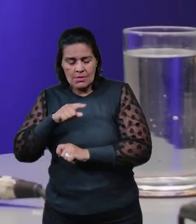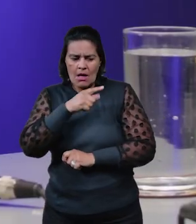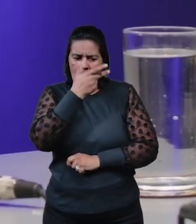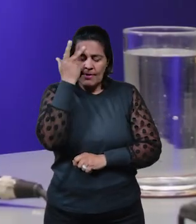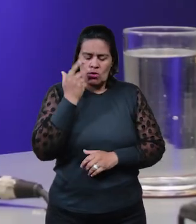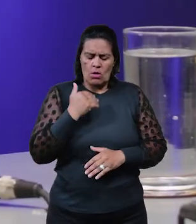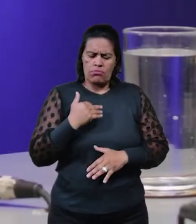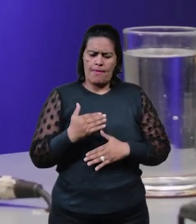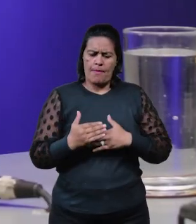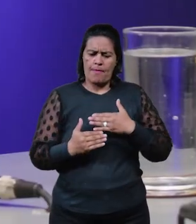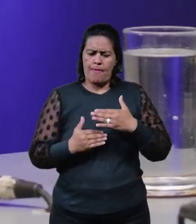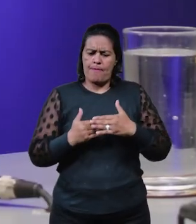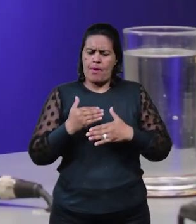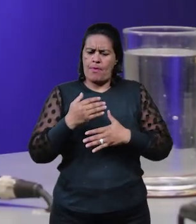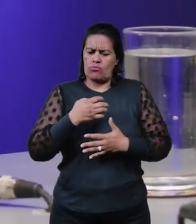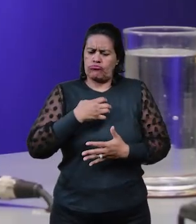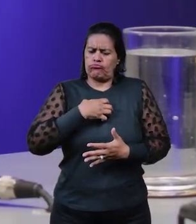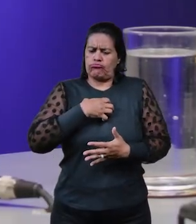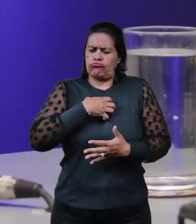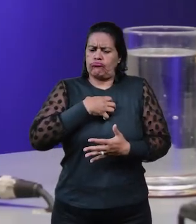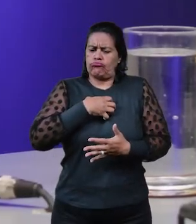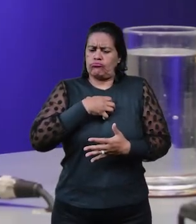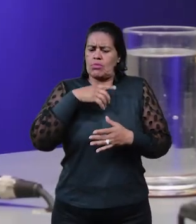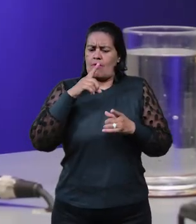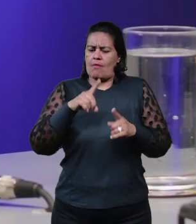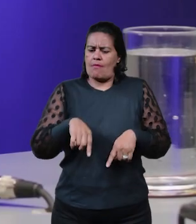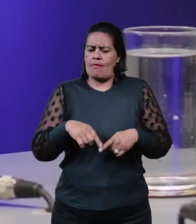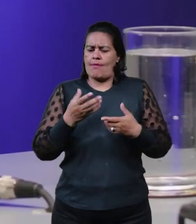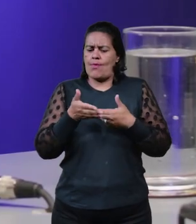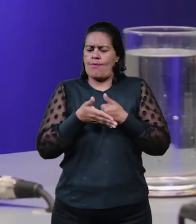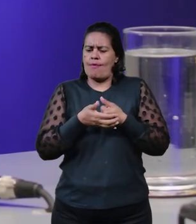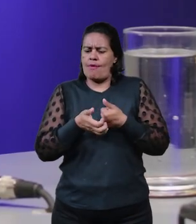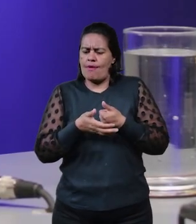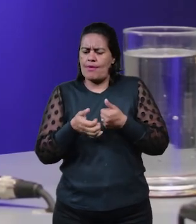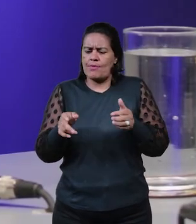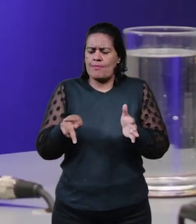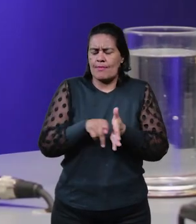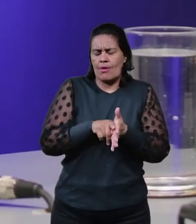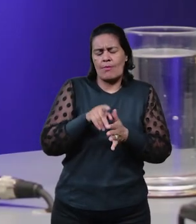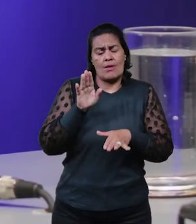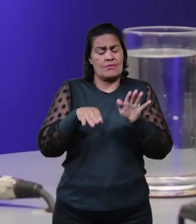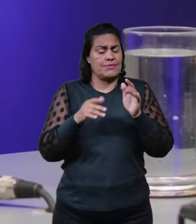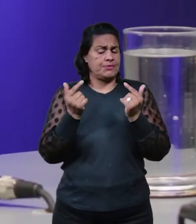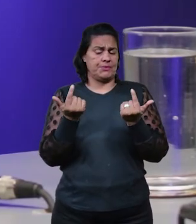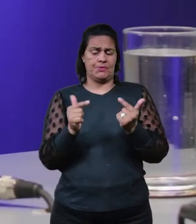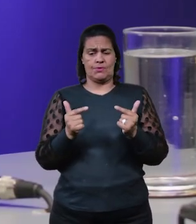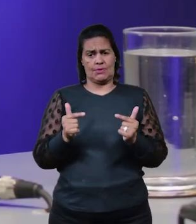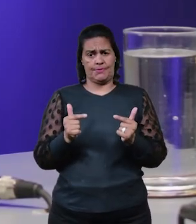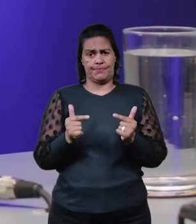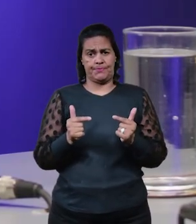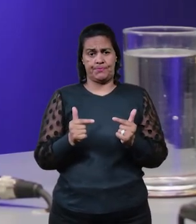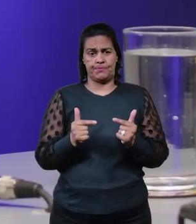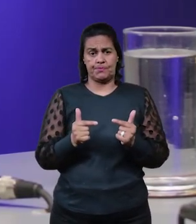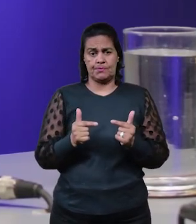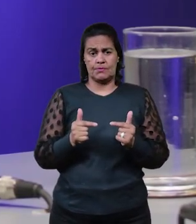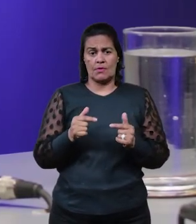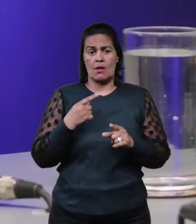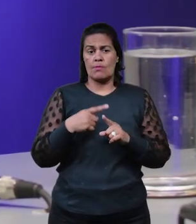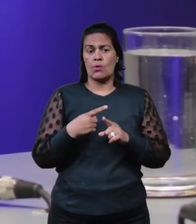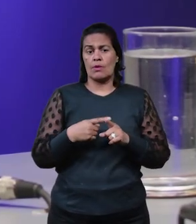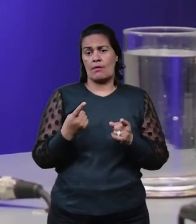identificação, um cuidado, um carinho pelo próprio cabelo que antes, quando a gente está alisando, a gente não tem, né? É um quê de muito